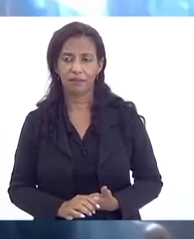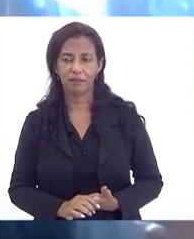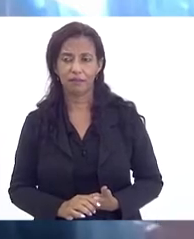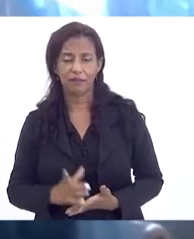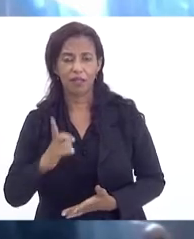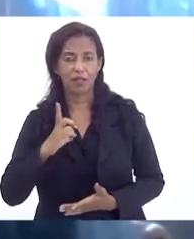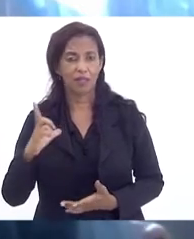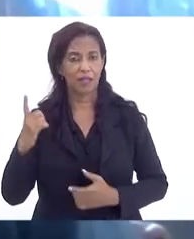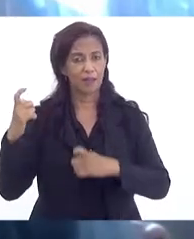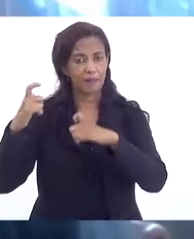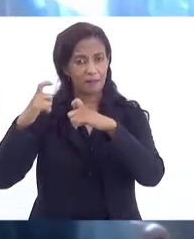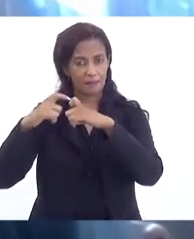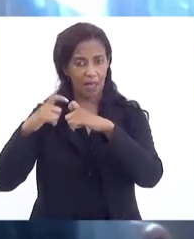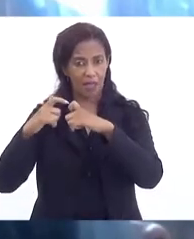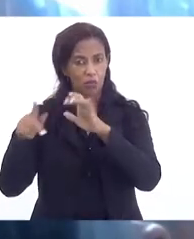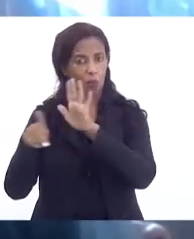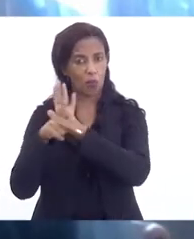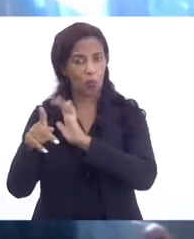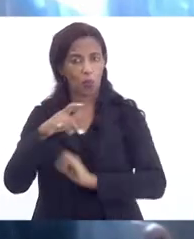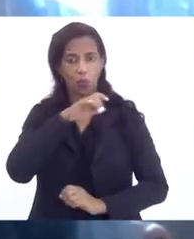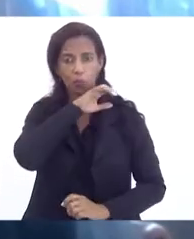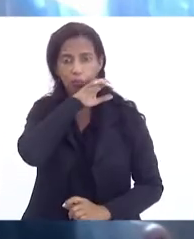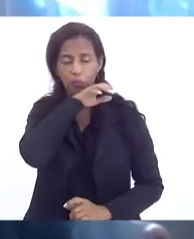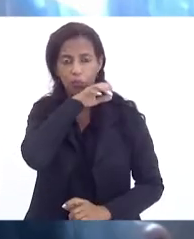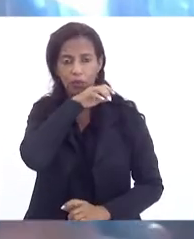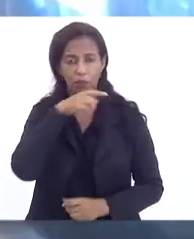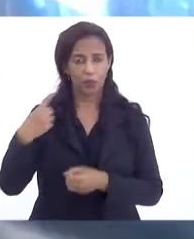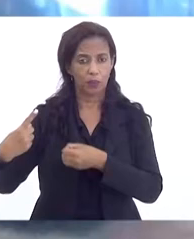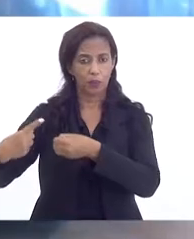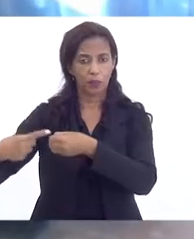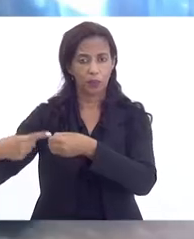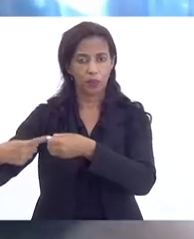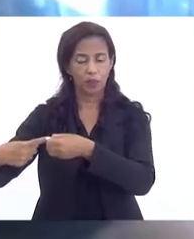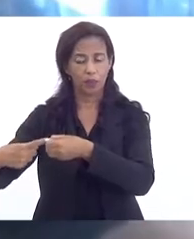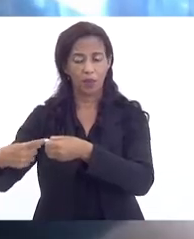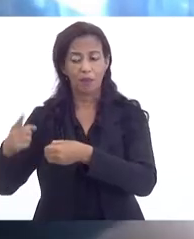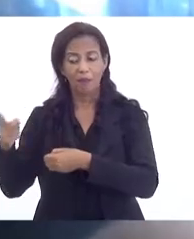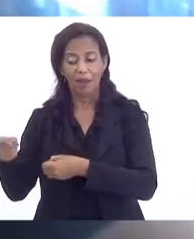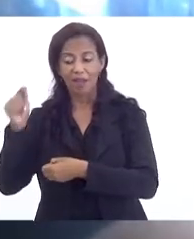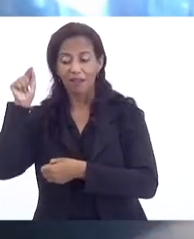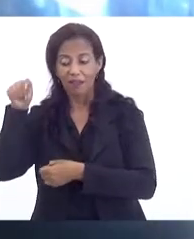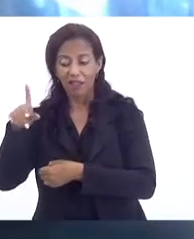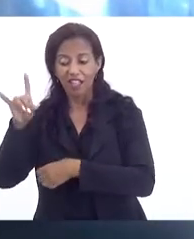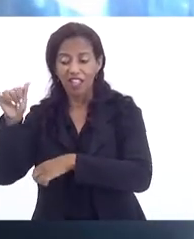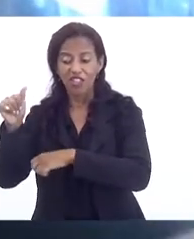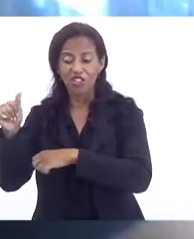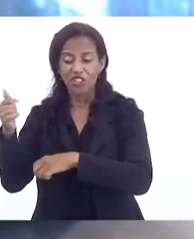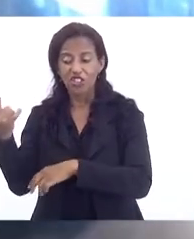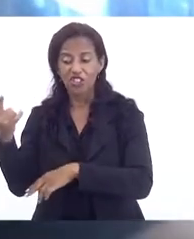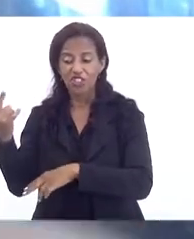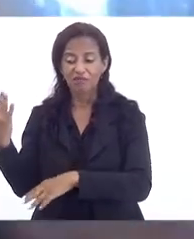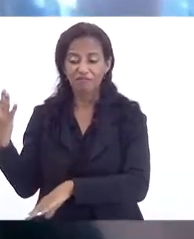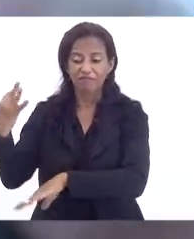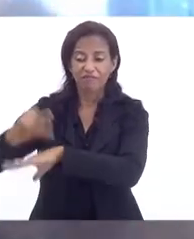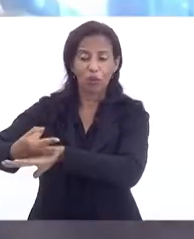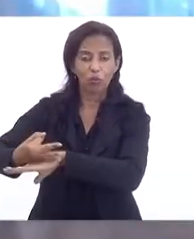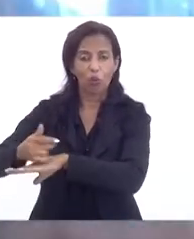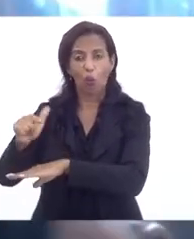Tem um médico veterinário no município, mas naquele dia, por alguma razão, ele não tem lá. E tem